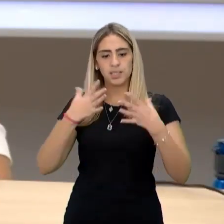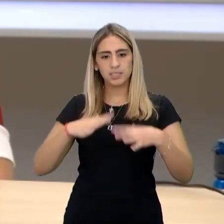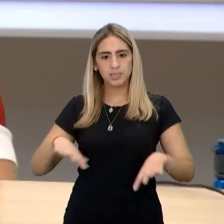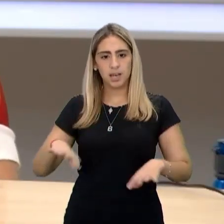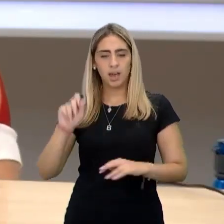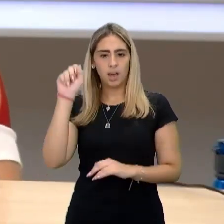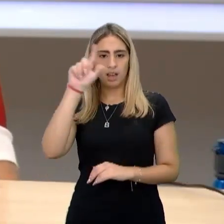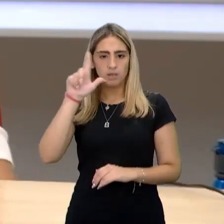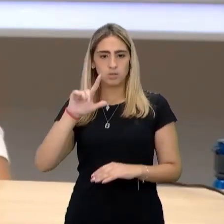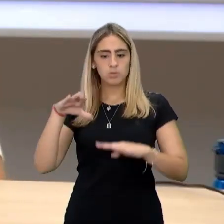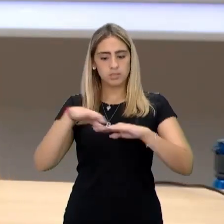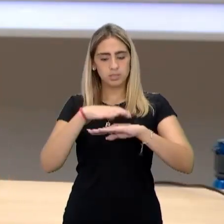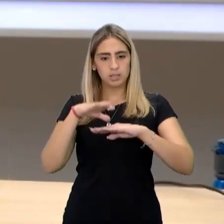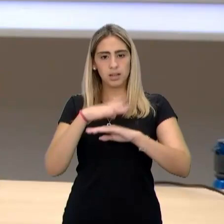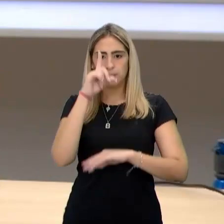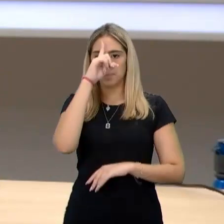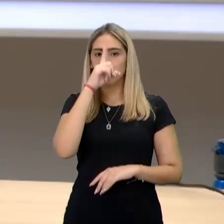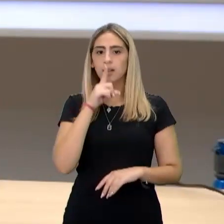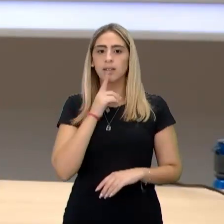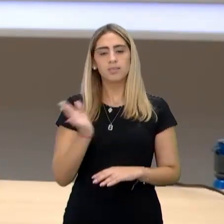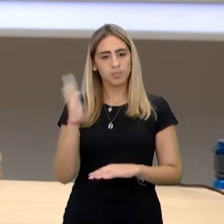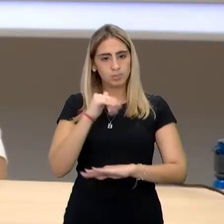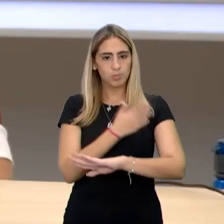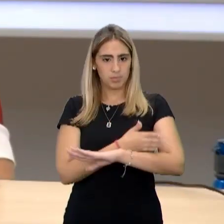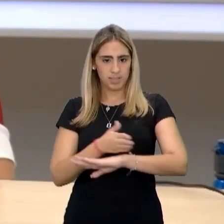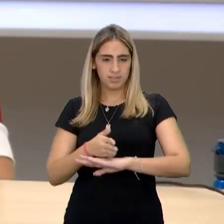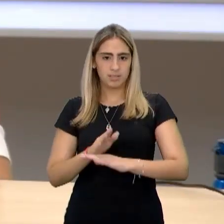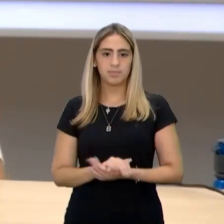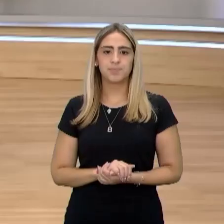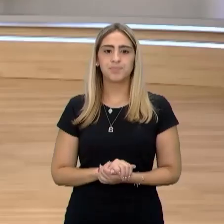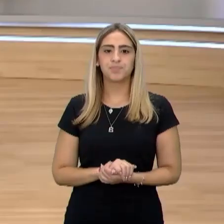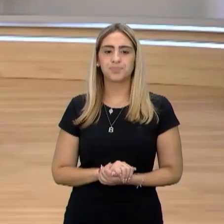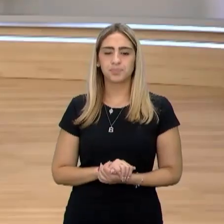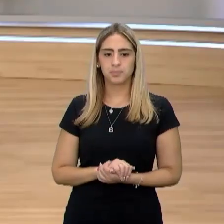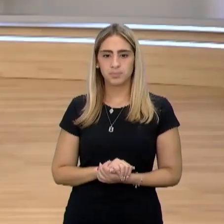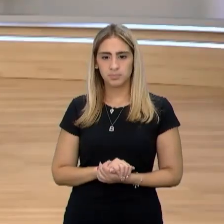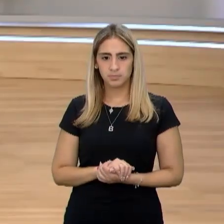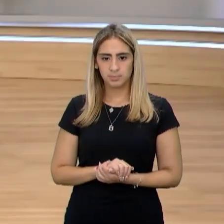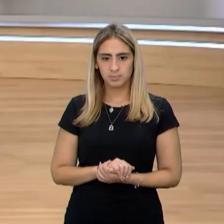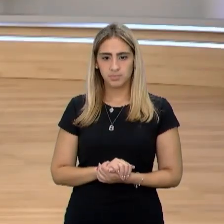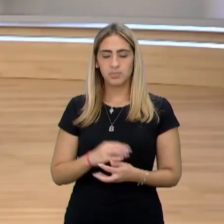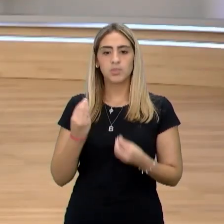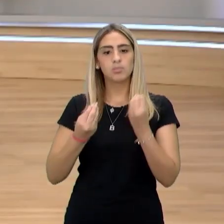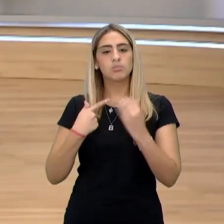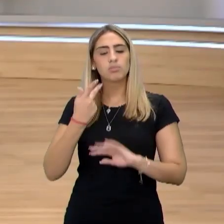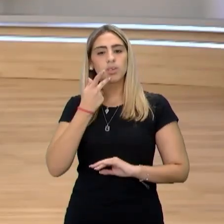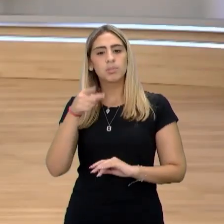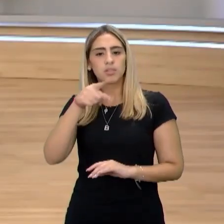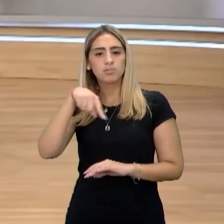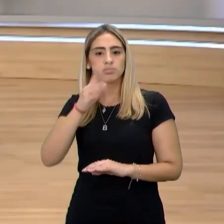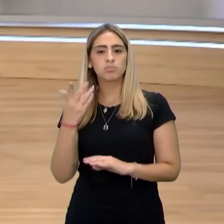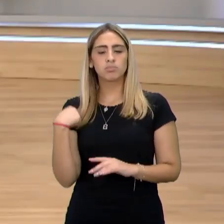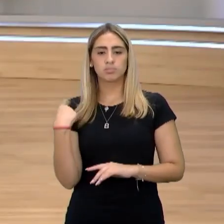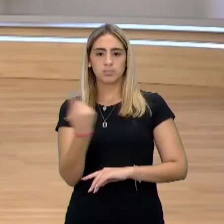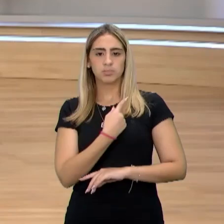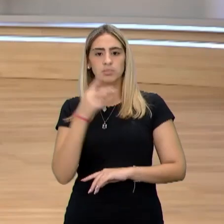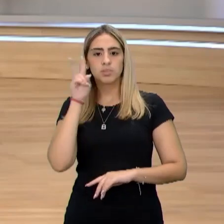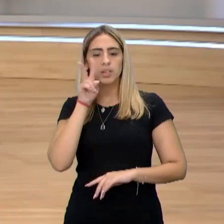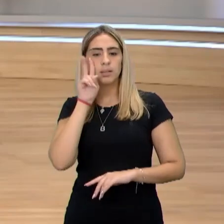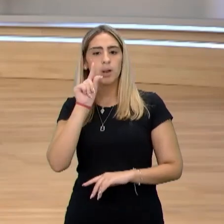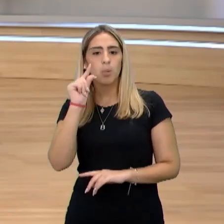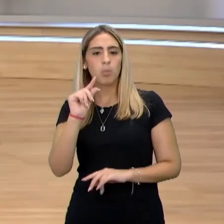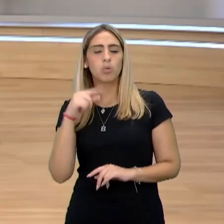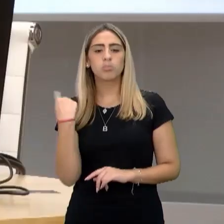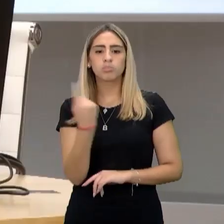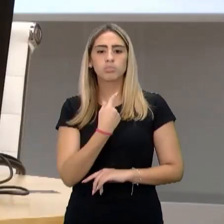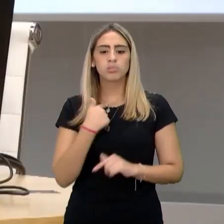uma sandália amarela. Vamos lá, Gi? Vamos sim, Débora. Então, pessoal, como eu falei para vocês, a gente vai relembrar aí um pouquinho o que a